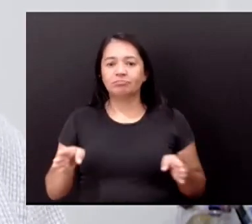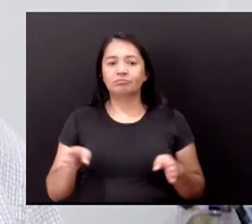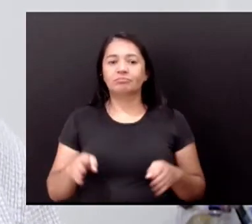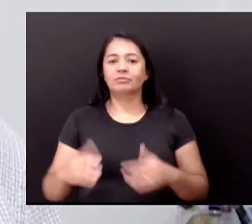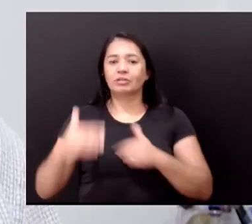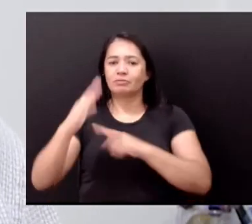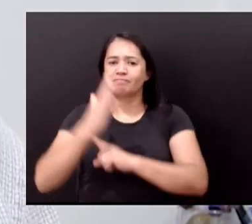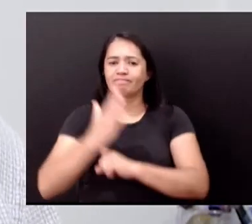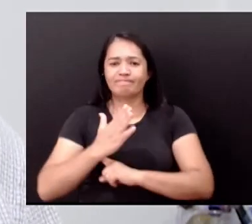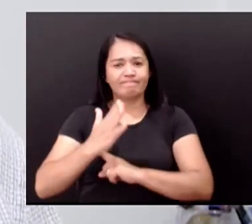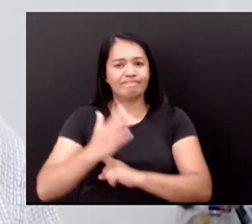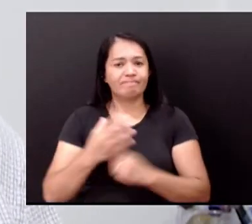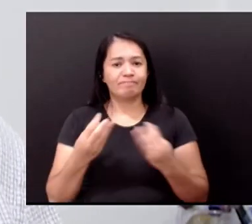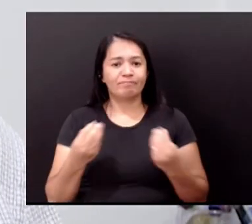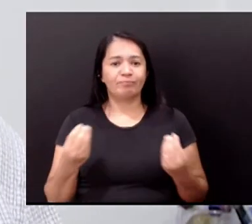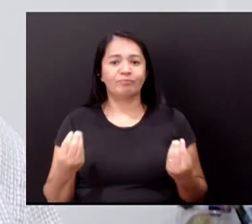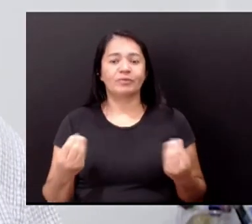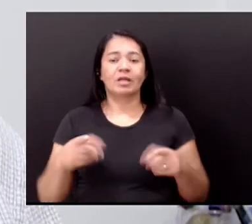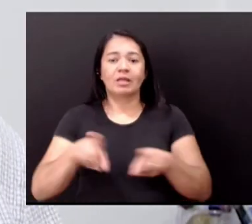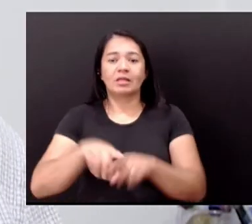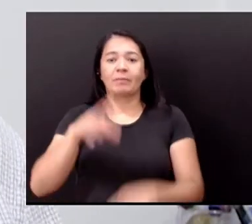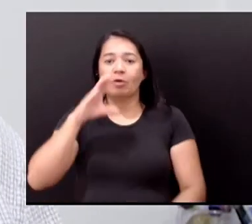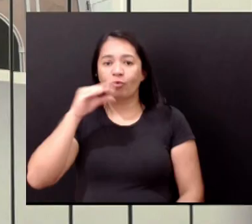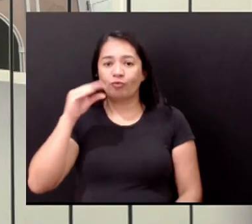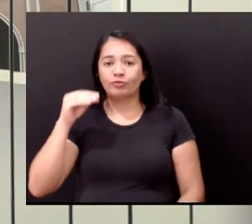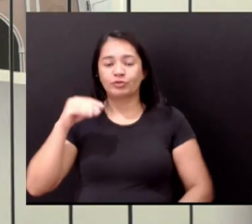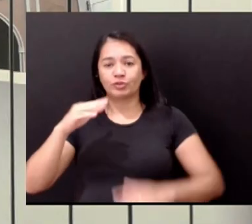e também os funcionários da casa.